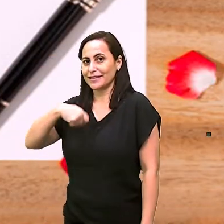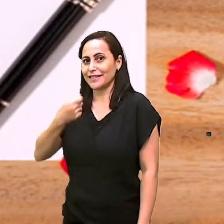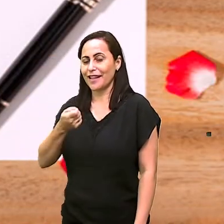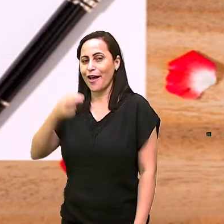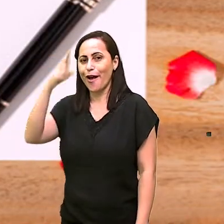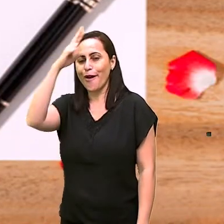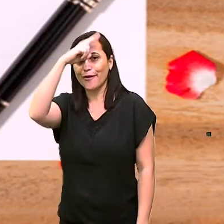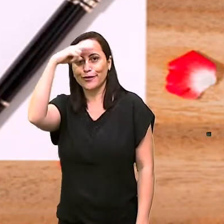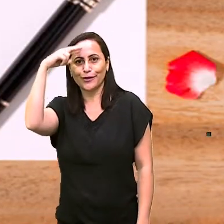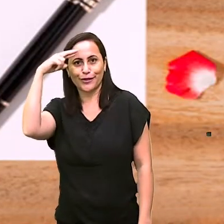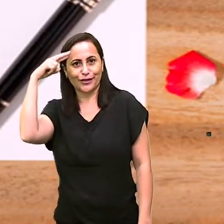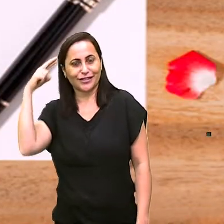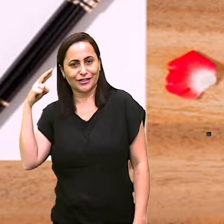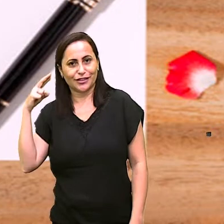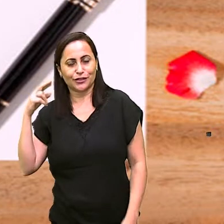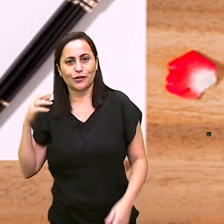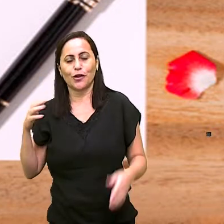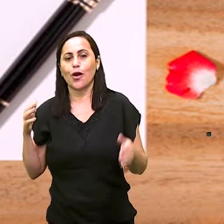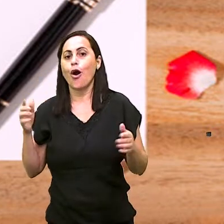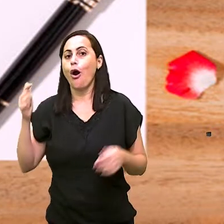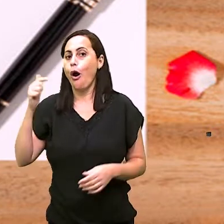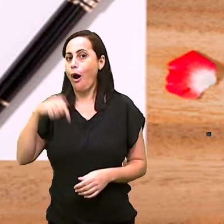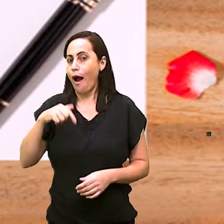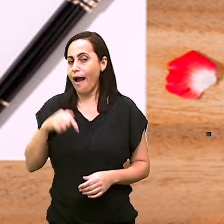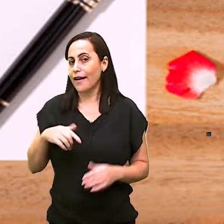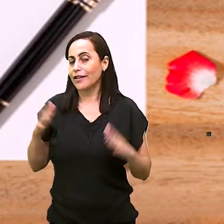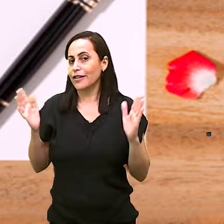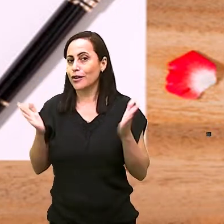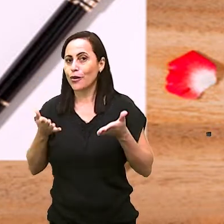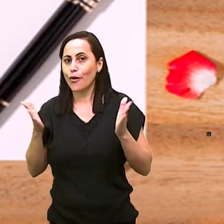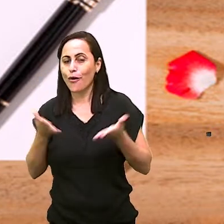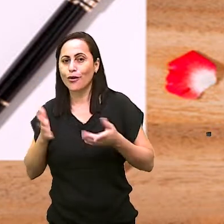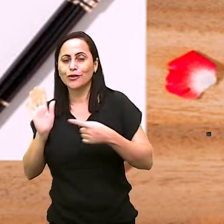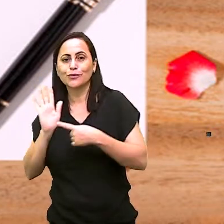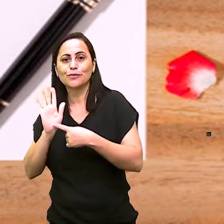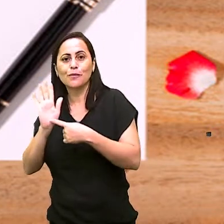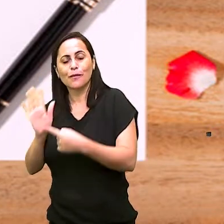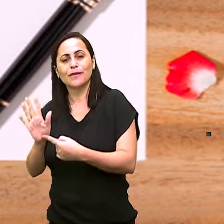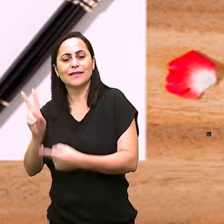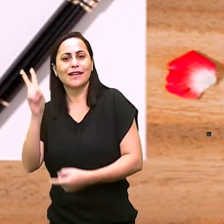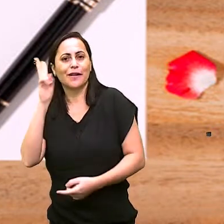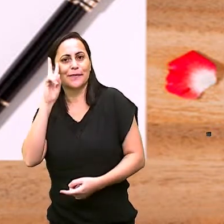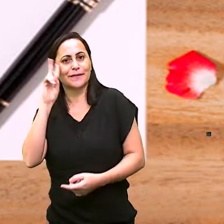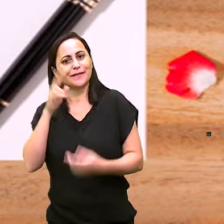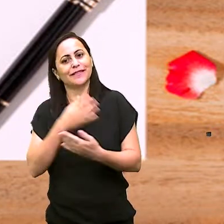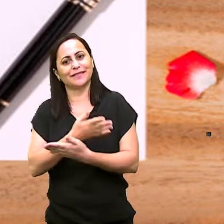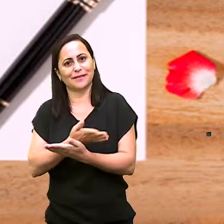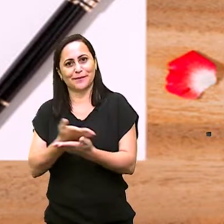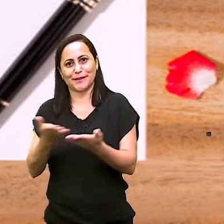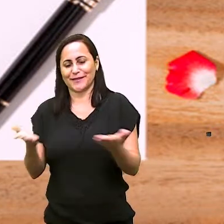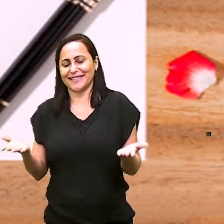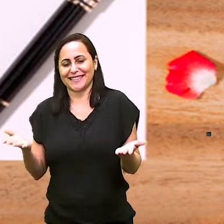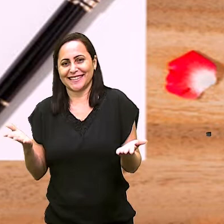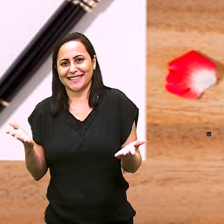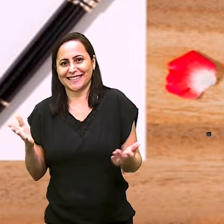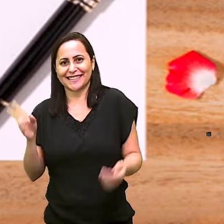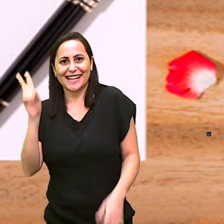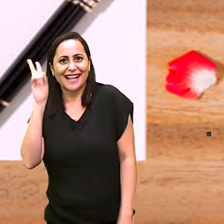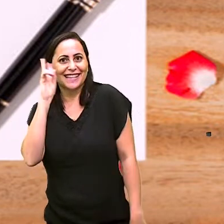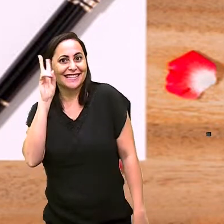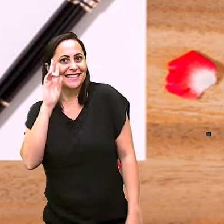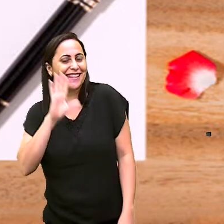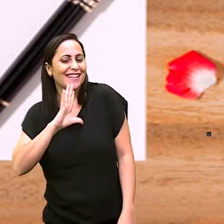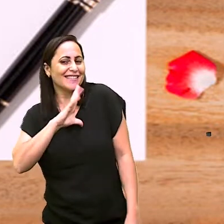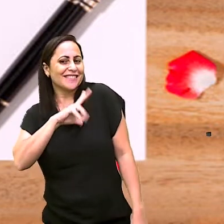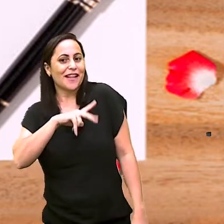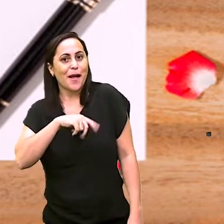eu estou aqui a convite da professora Patrícia para contar um conto para vocês, um conto de amor.